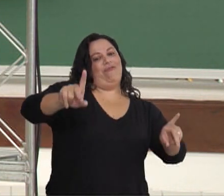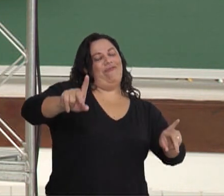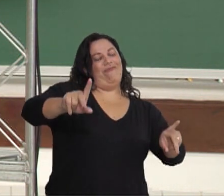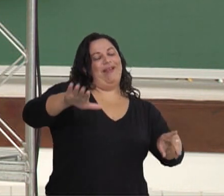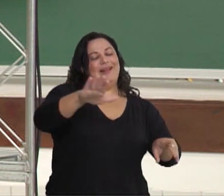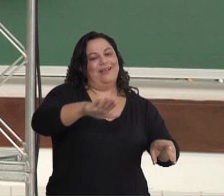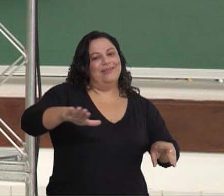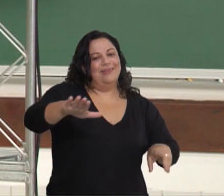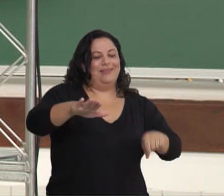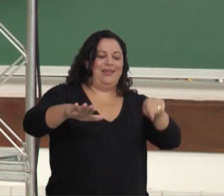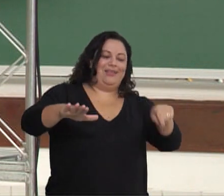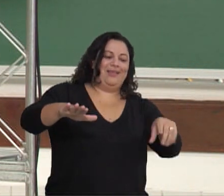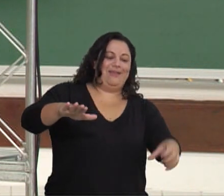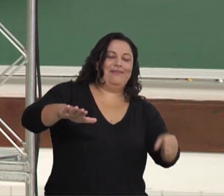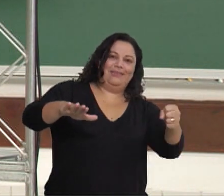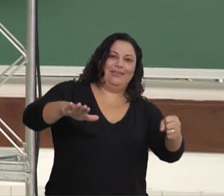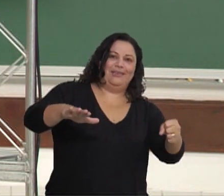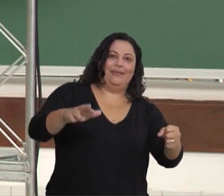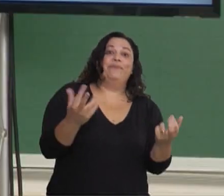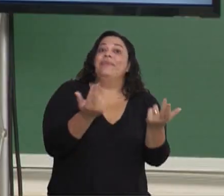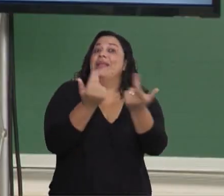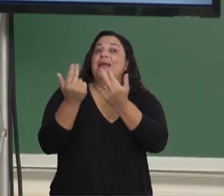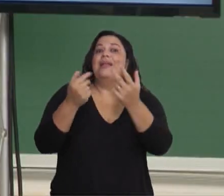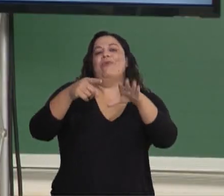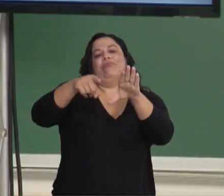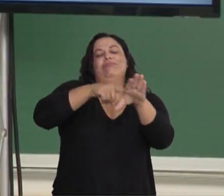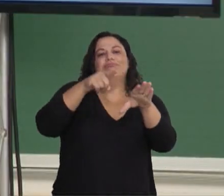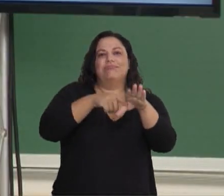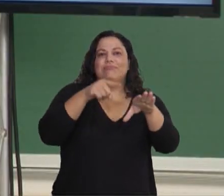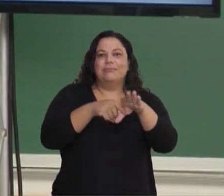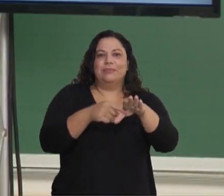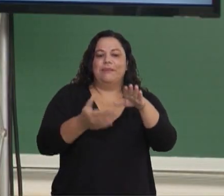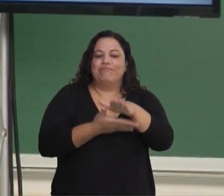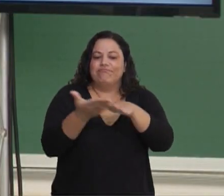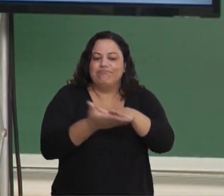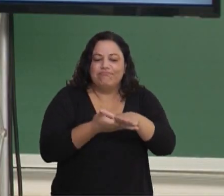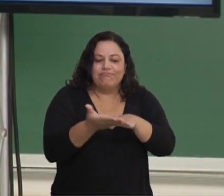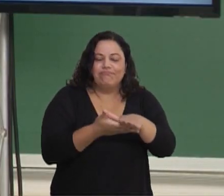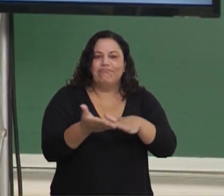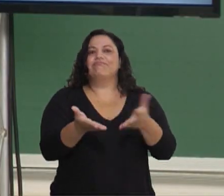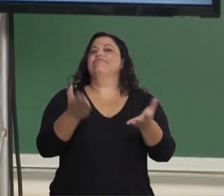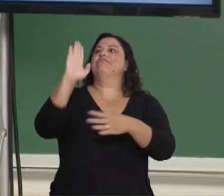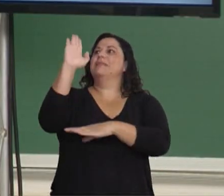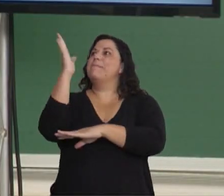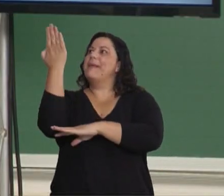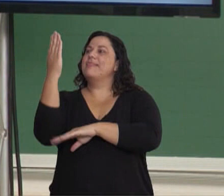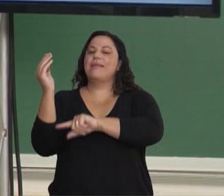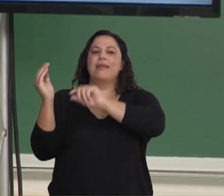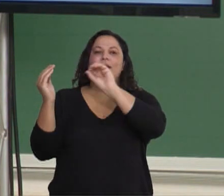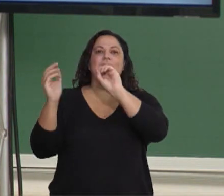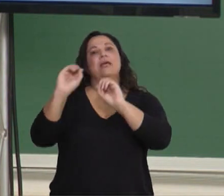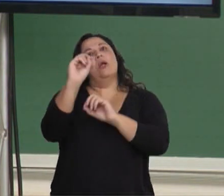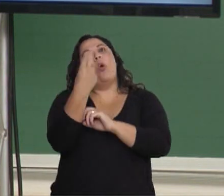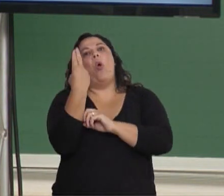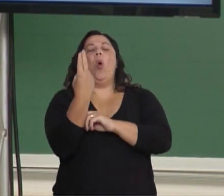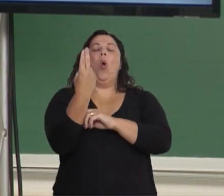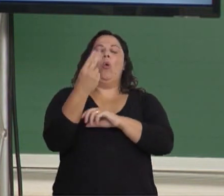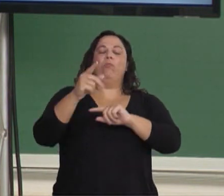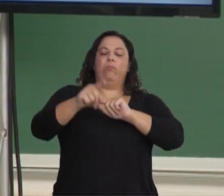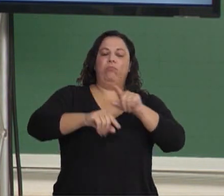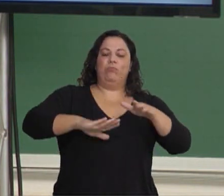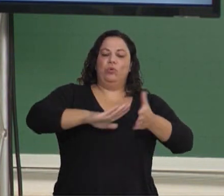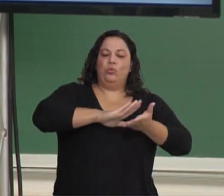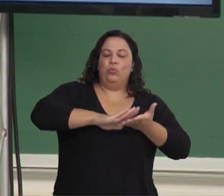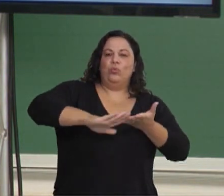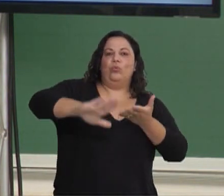mesma maneira, se você for pisar descalço num piso de madeira ou em uma cerâmica, você acaba percebendo que a cerâmica